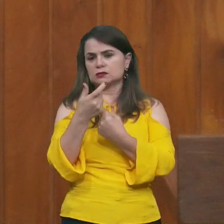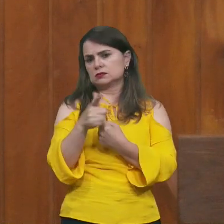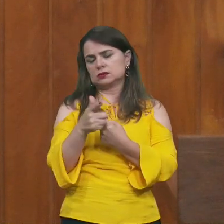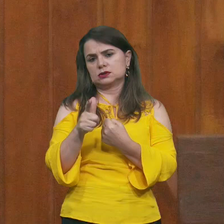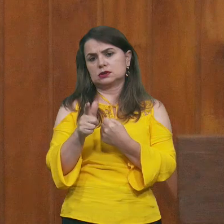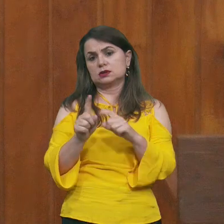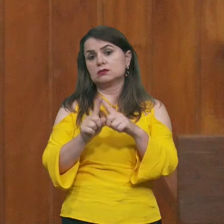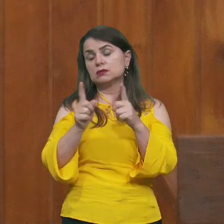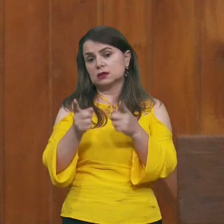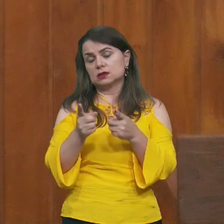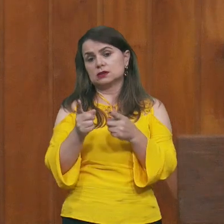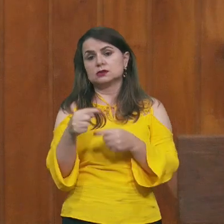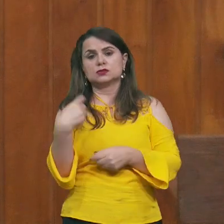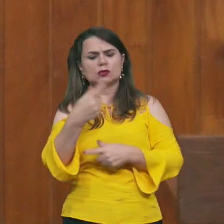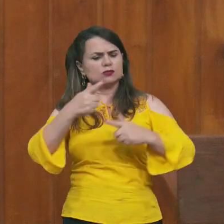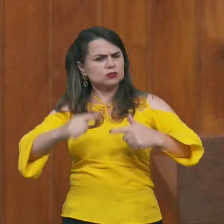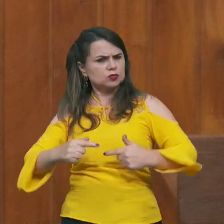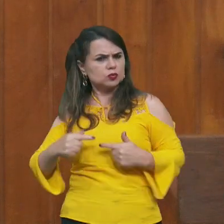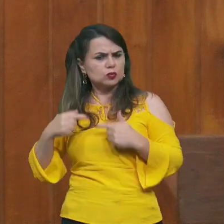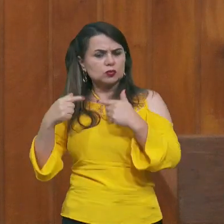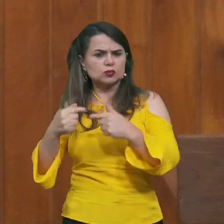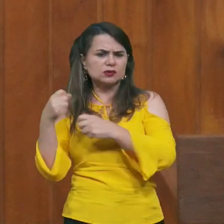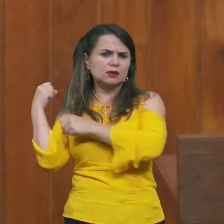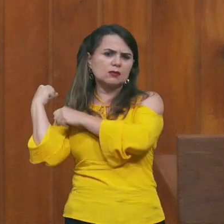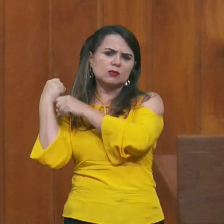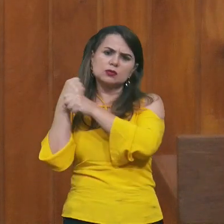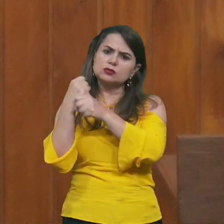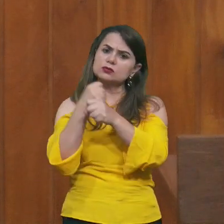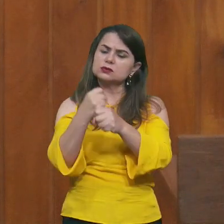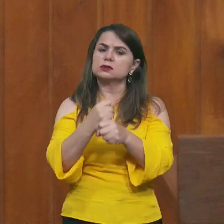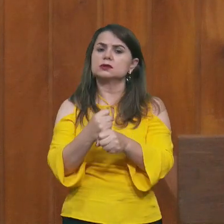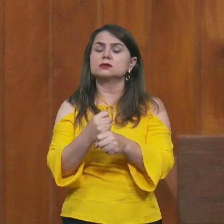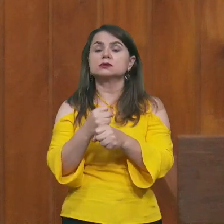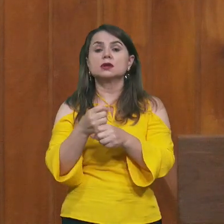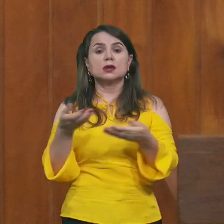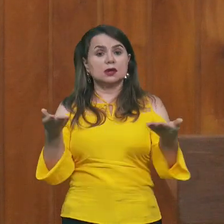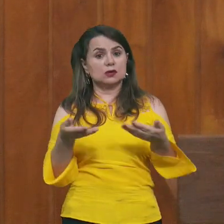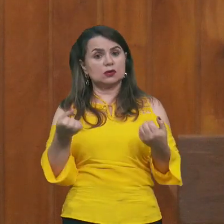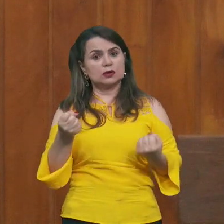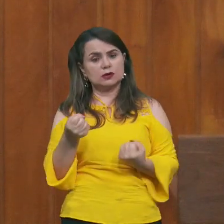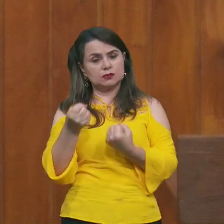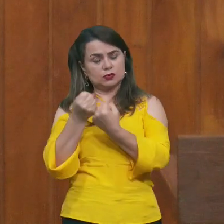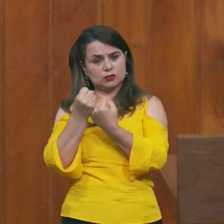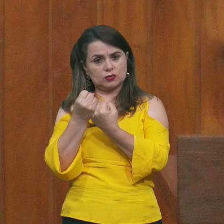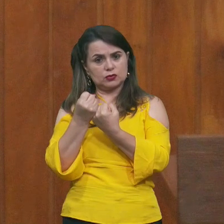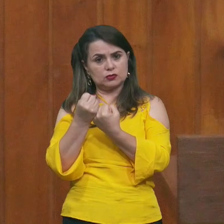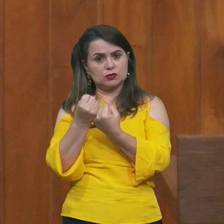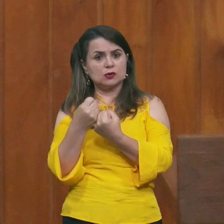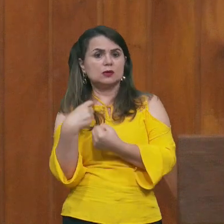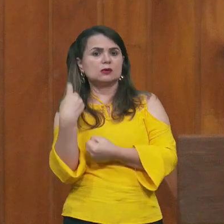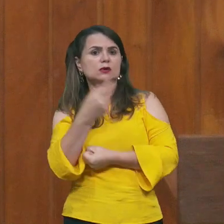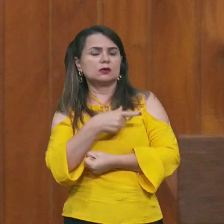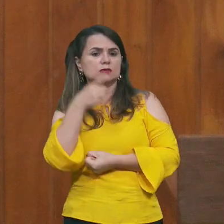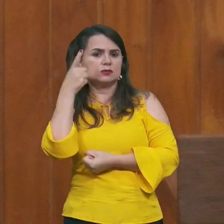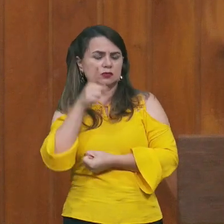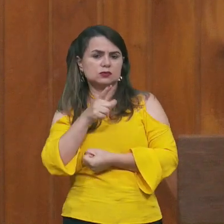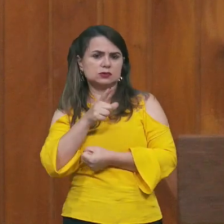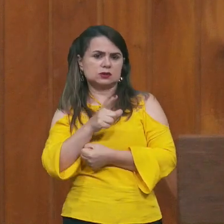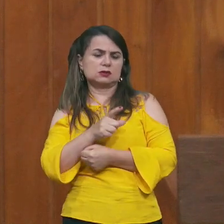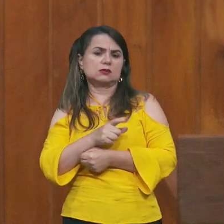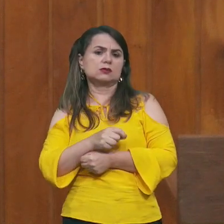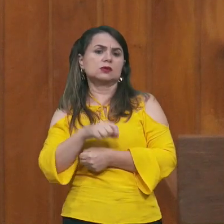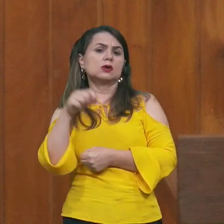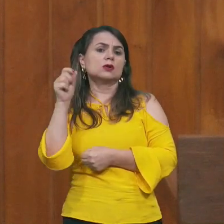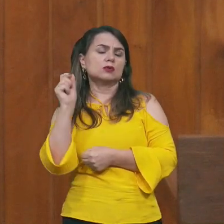Então, após muita luta, conciliação e apoio, foi uma briga boa, nós conseguimos